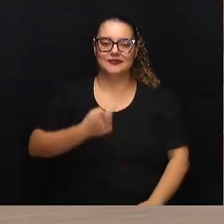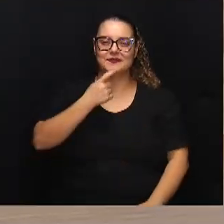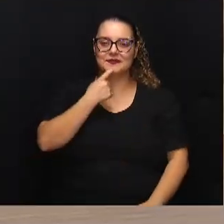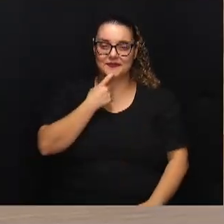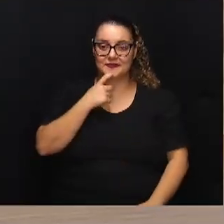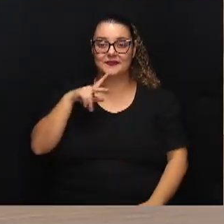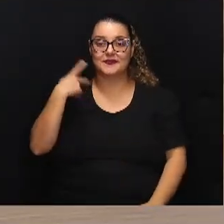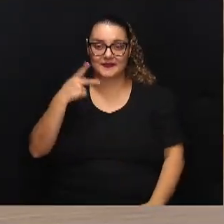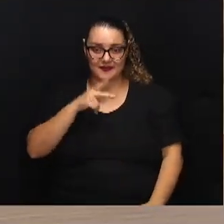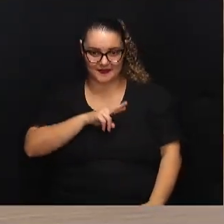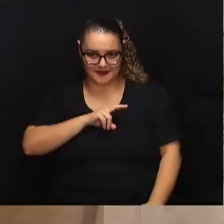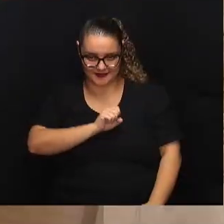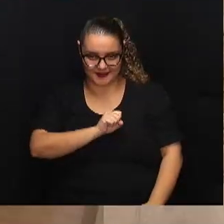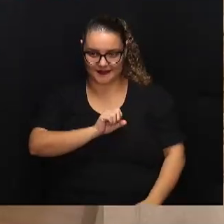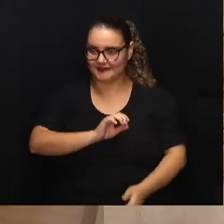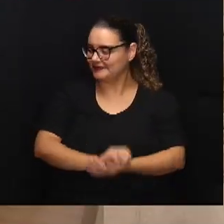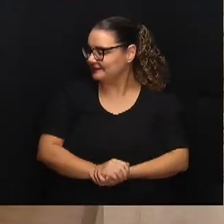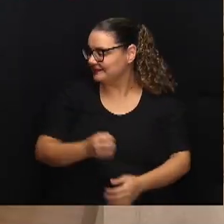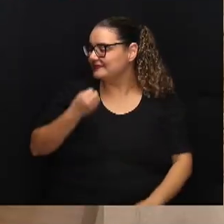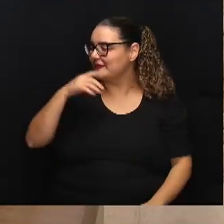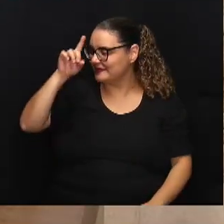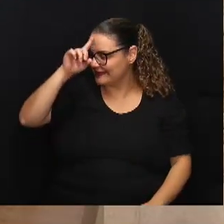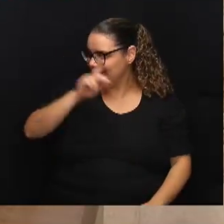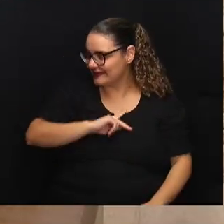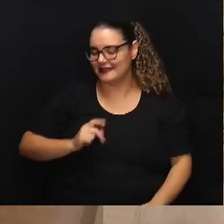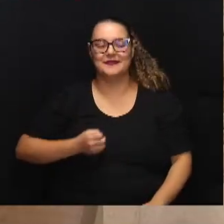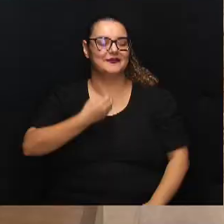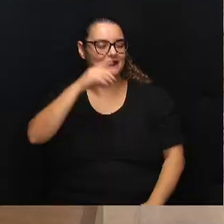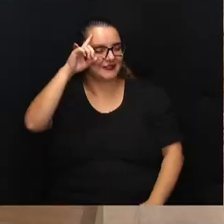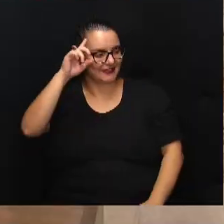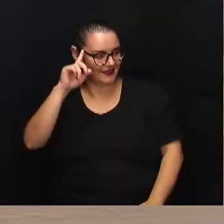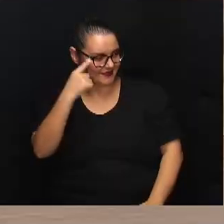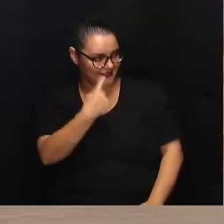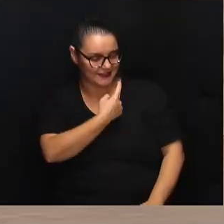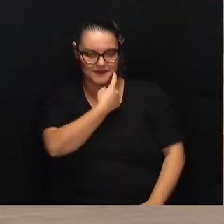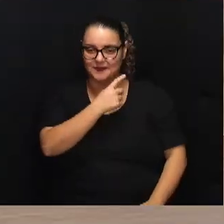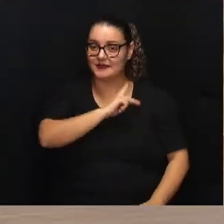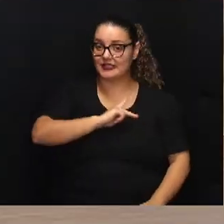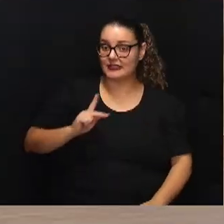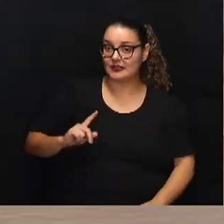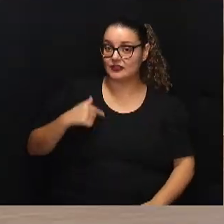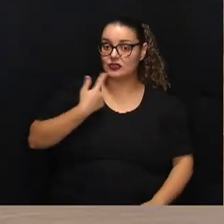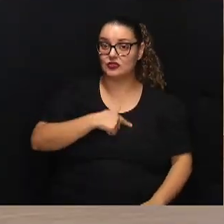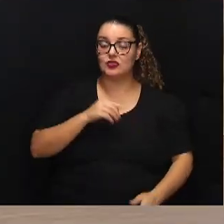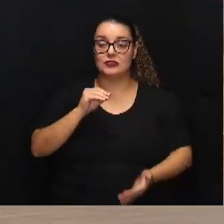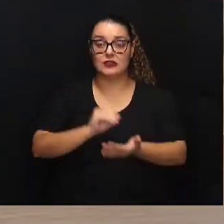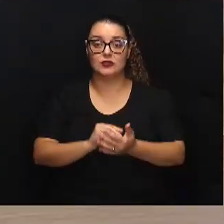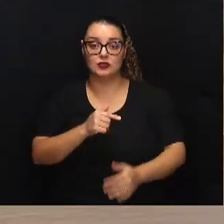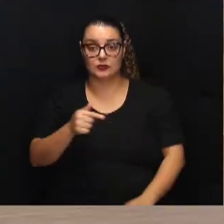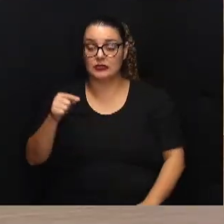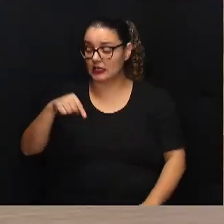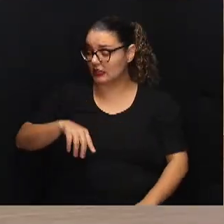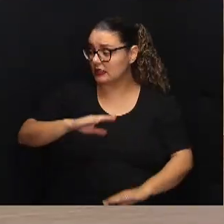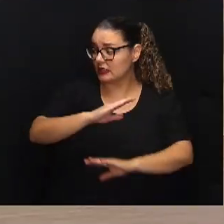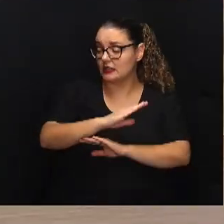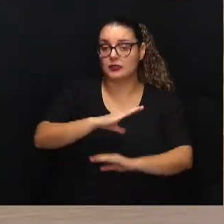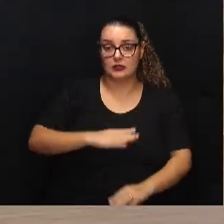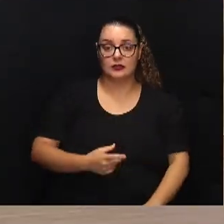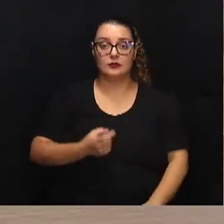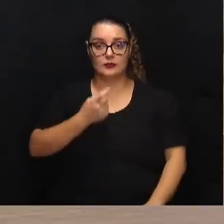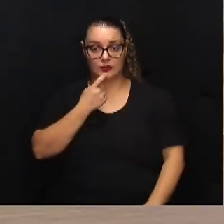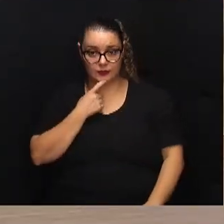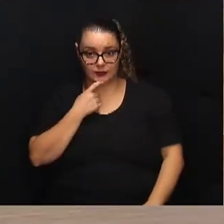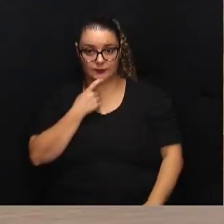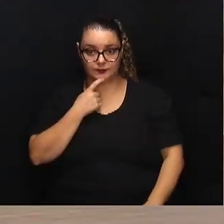o vereador Luiz Rossini. Bom dia, presidente. Bom dia, Mirna. Presidente, nós tivemos aí na última semana aqui na Câmara Municipal